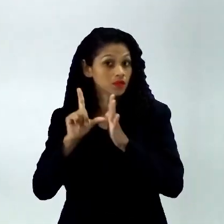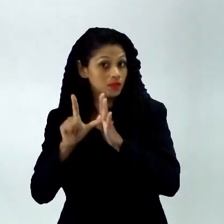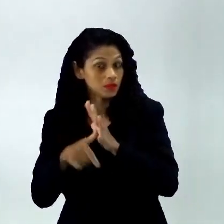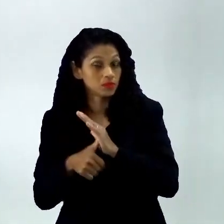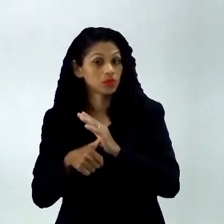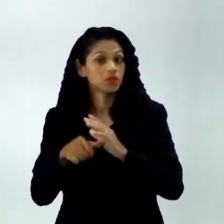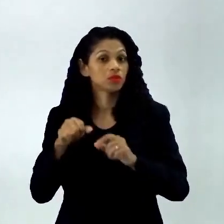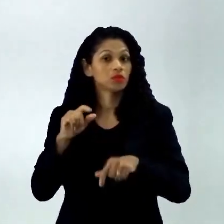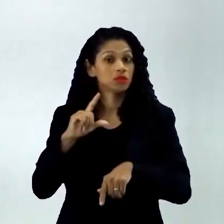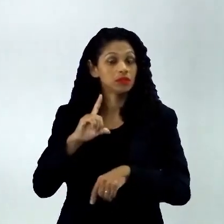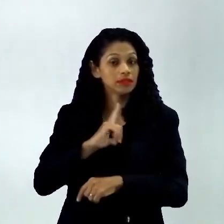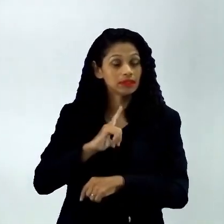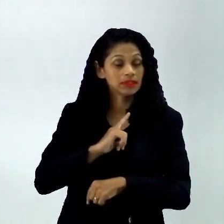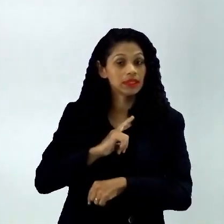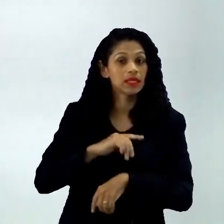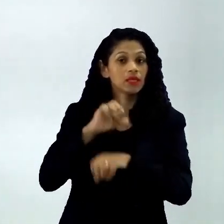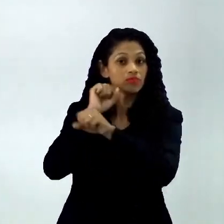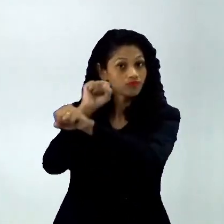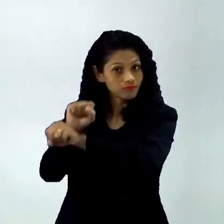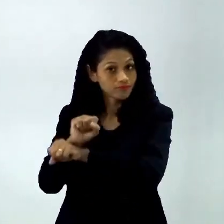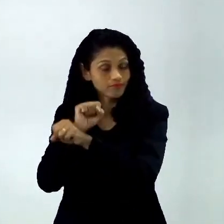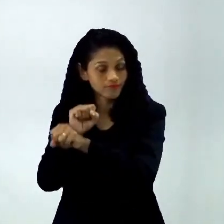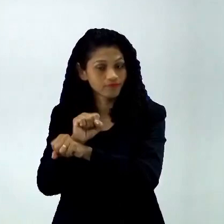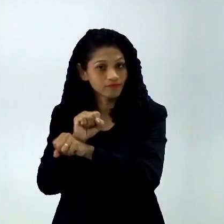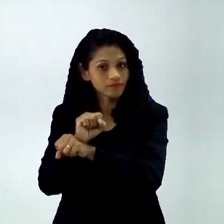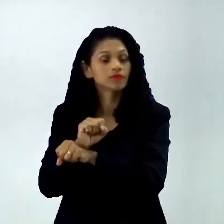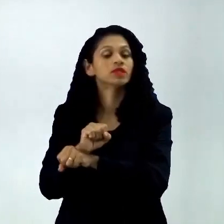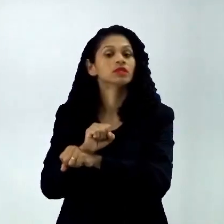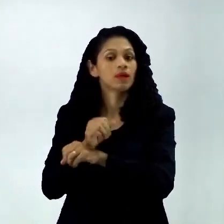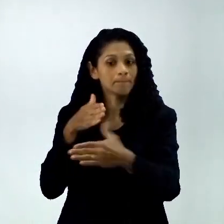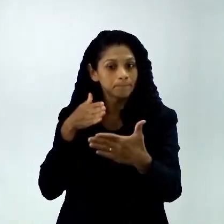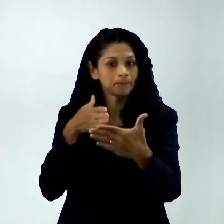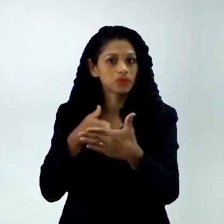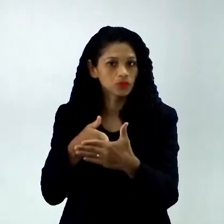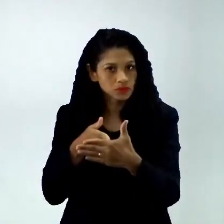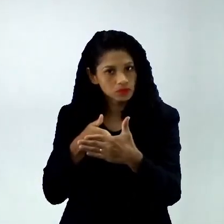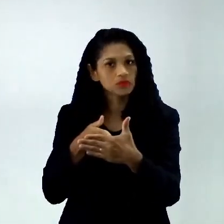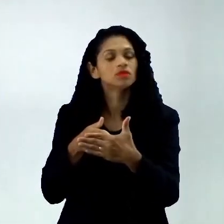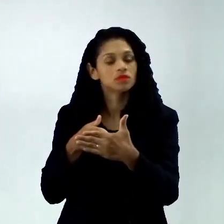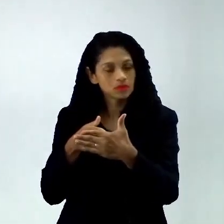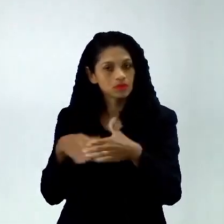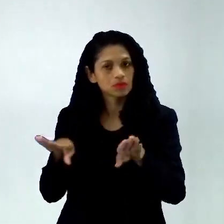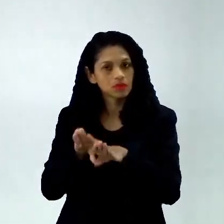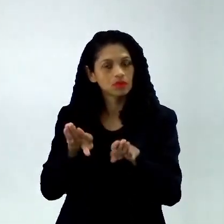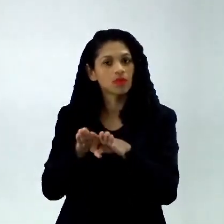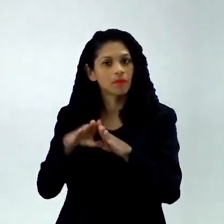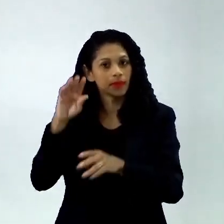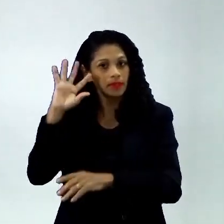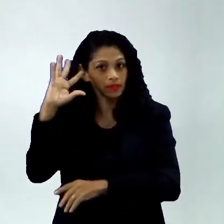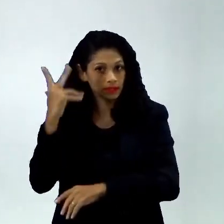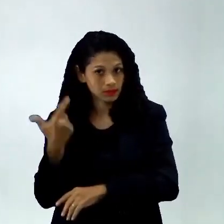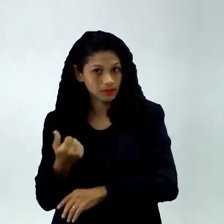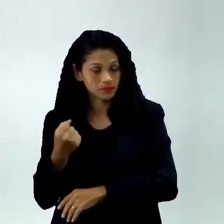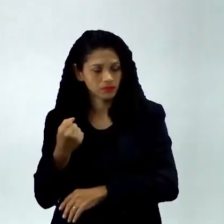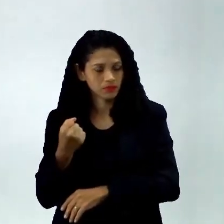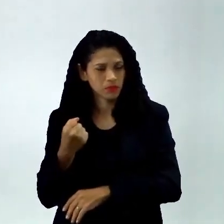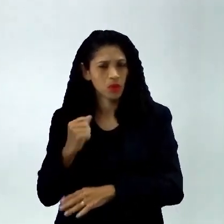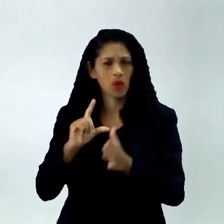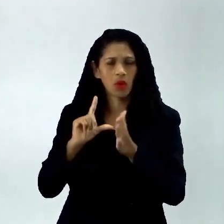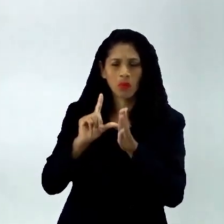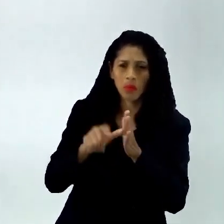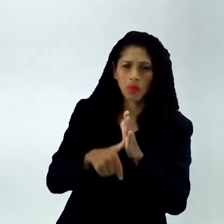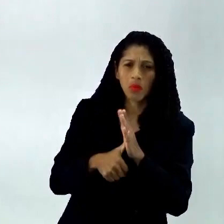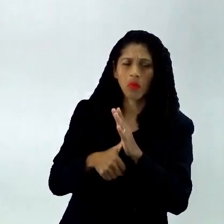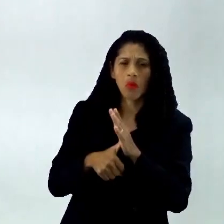período escravista, tivemos também bloqueio da vertente afro. Mesmo passando os séculos, depois da abolição da